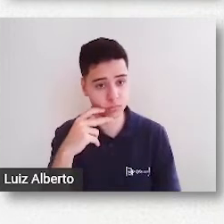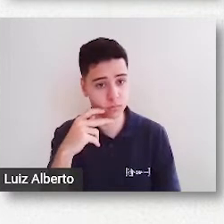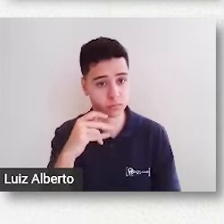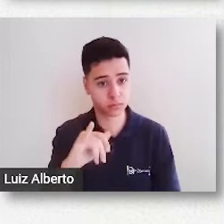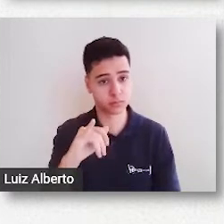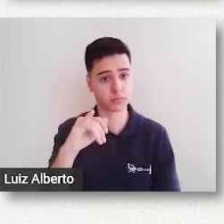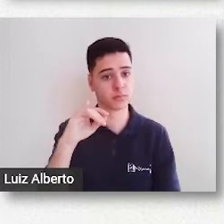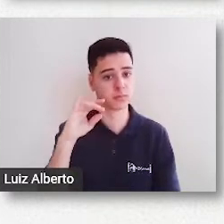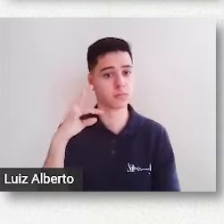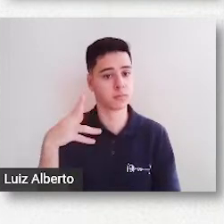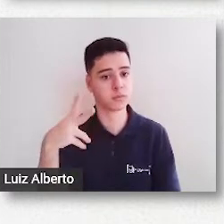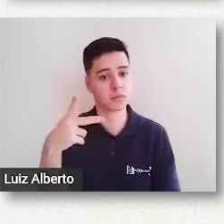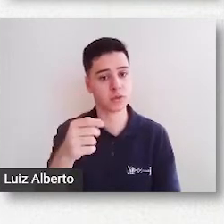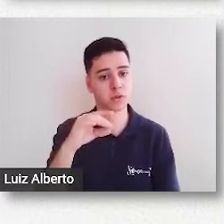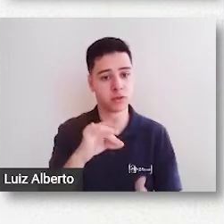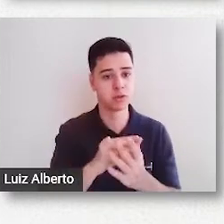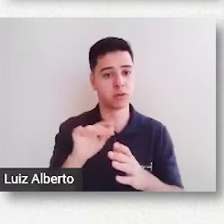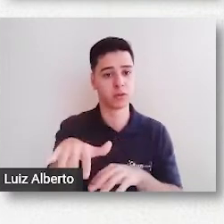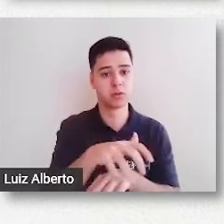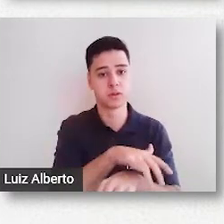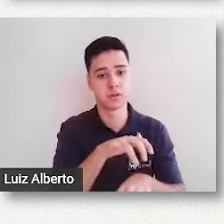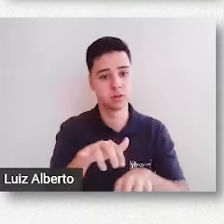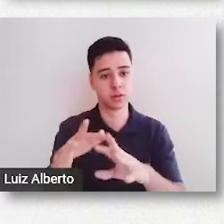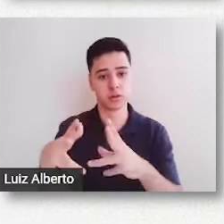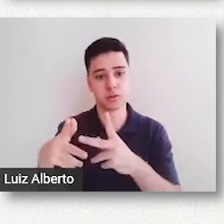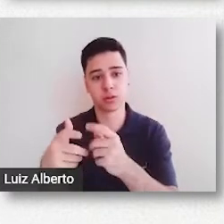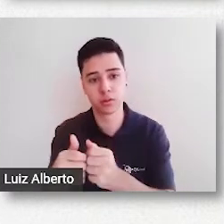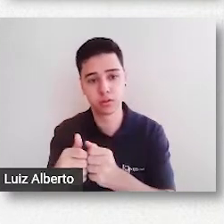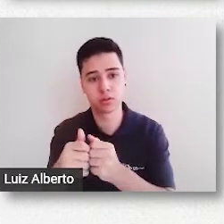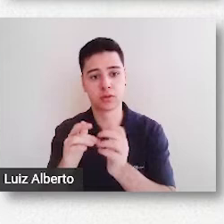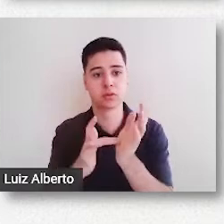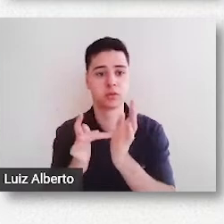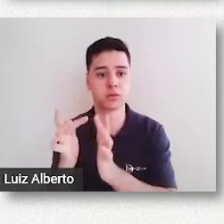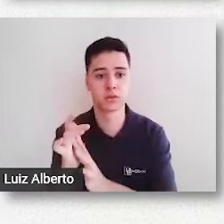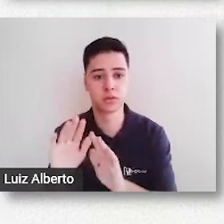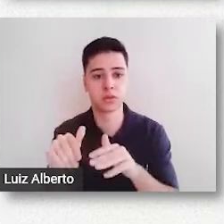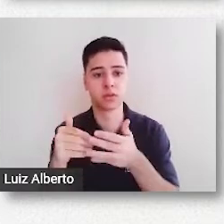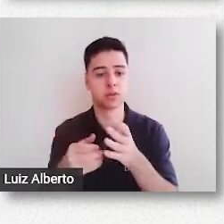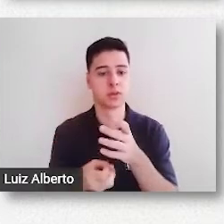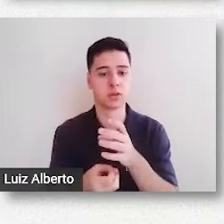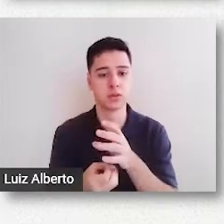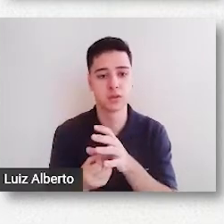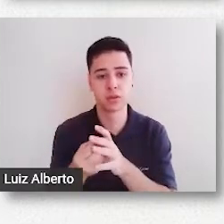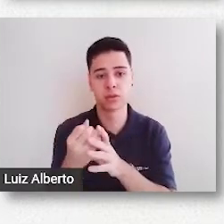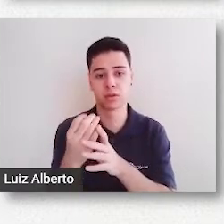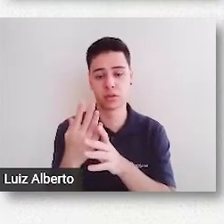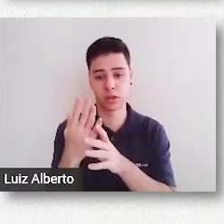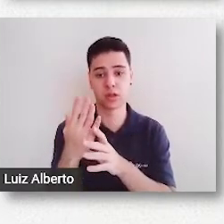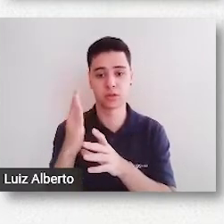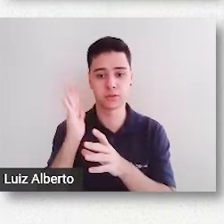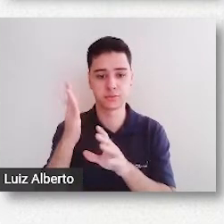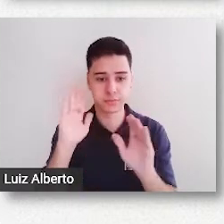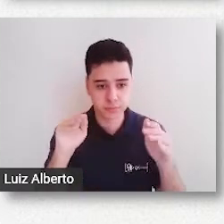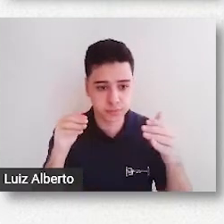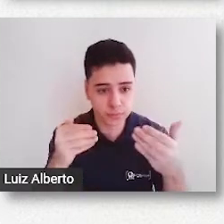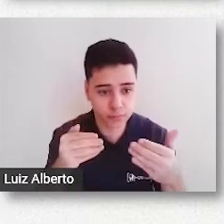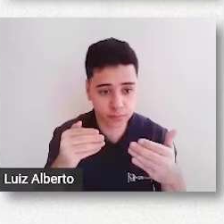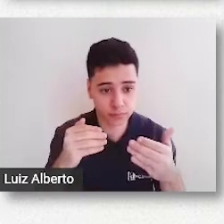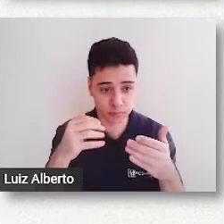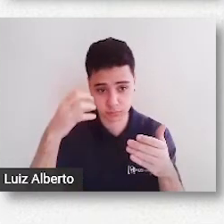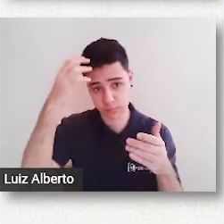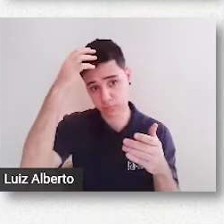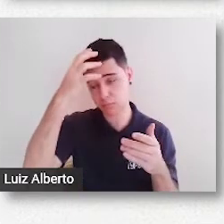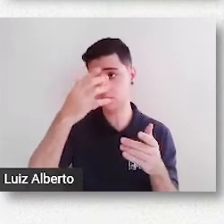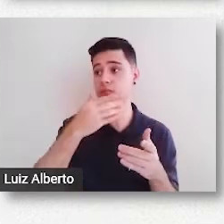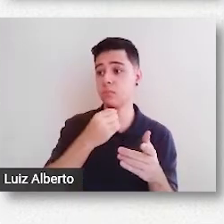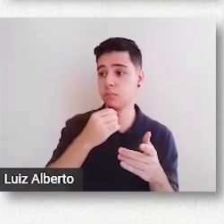de Jesus Cristo. E a origem de Joaquim, gente, ele teria uma origem direta da dinastia do rei Davi. Né?